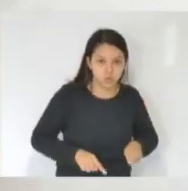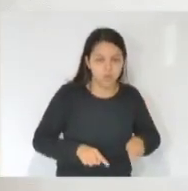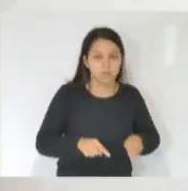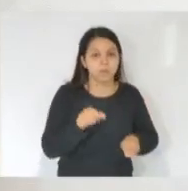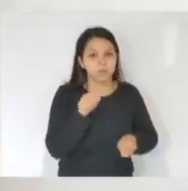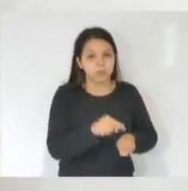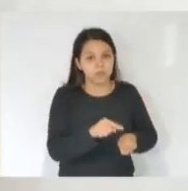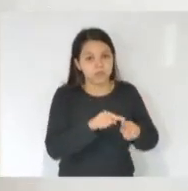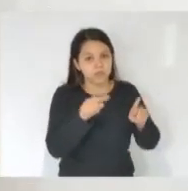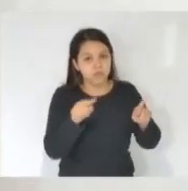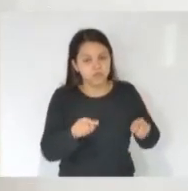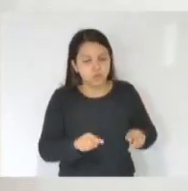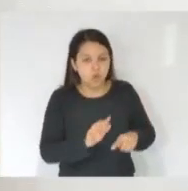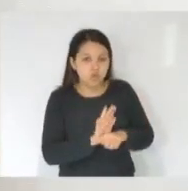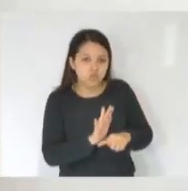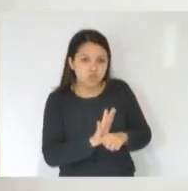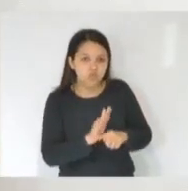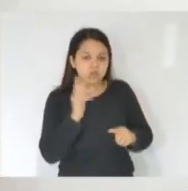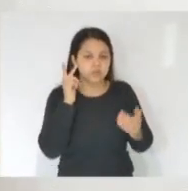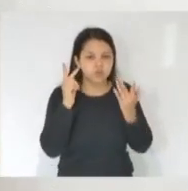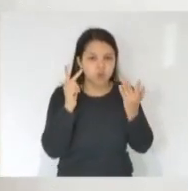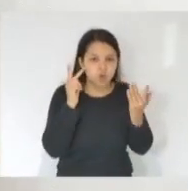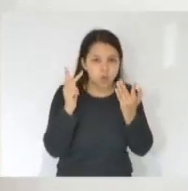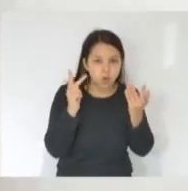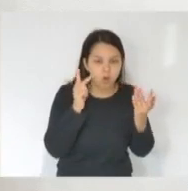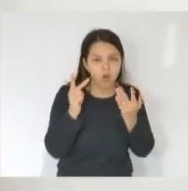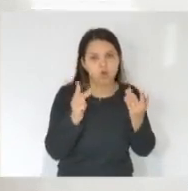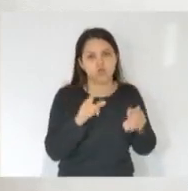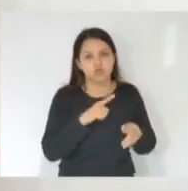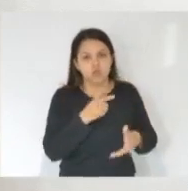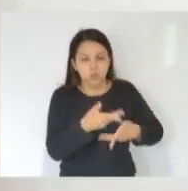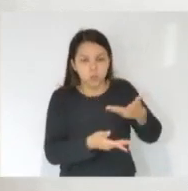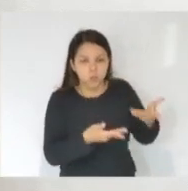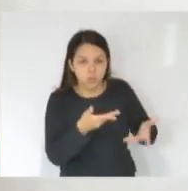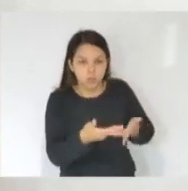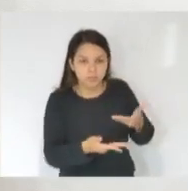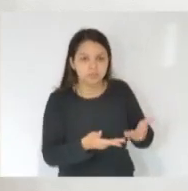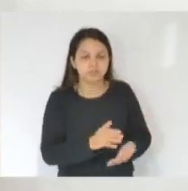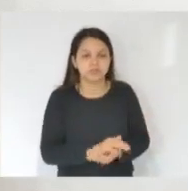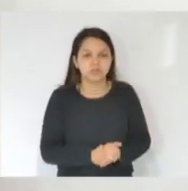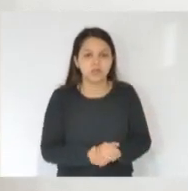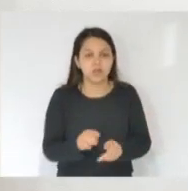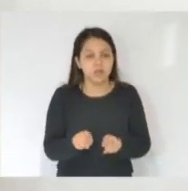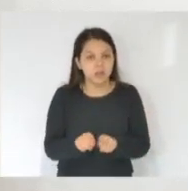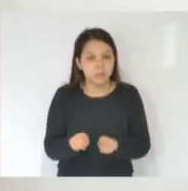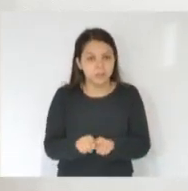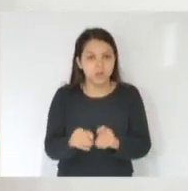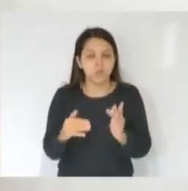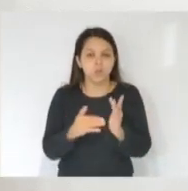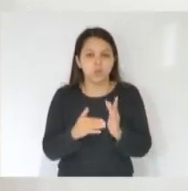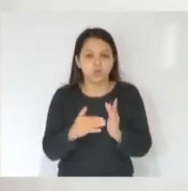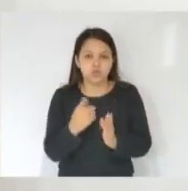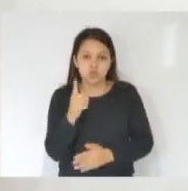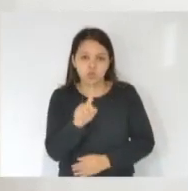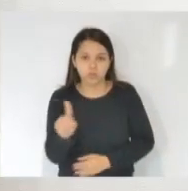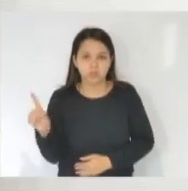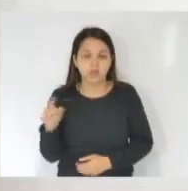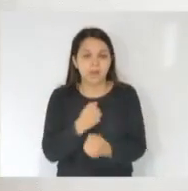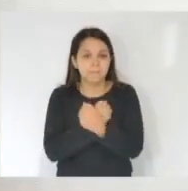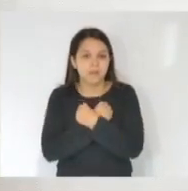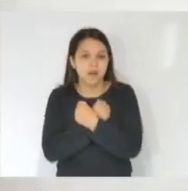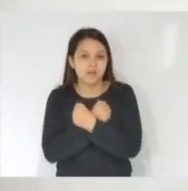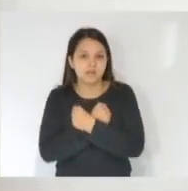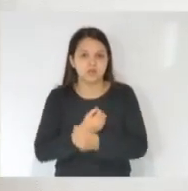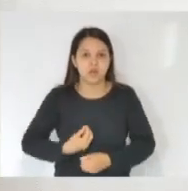apoio psicológico, às demandas emocionais. E, por último, o nosso Abraço à Vida. Abraço à Vida,